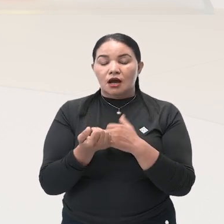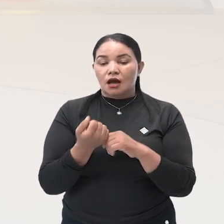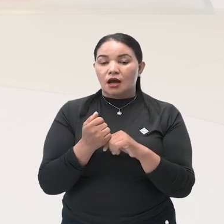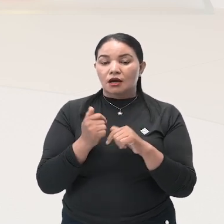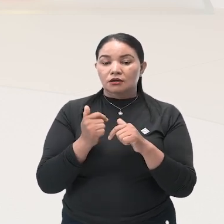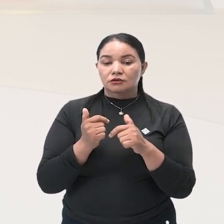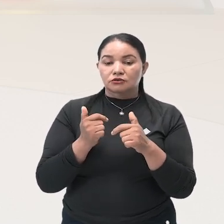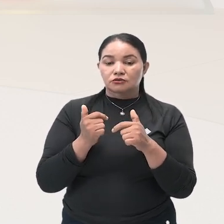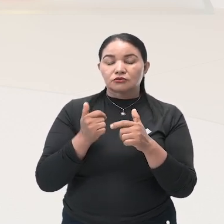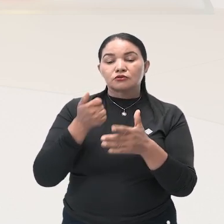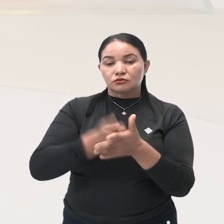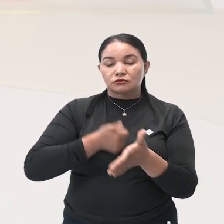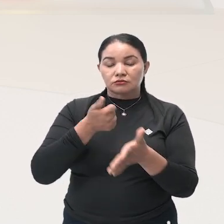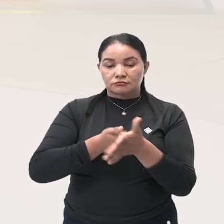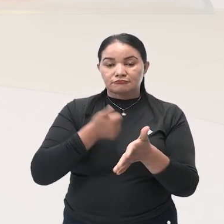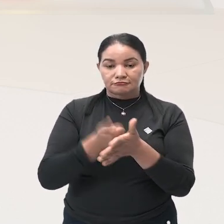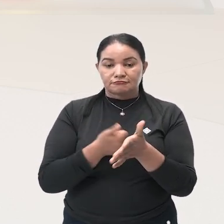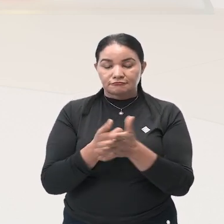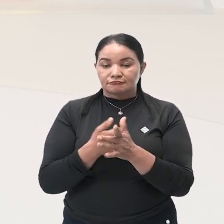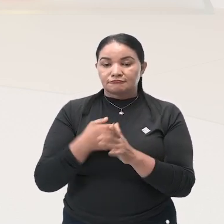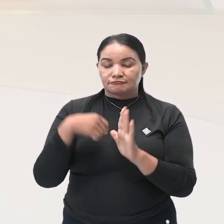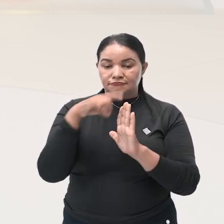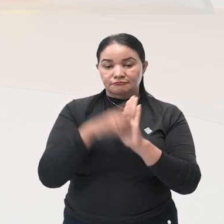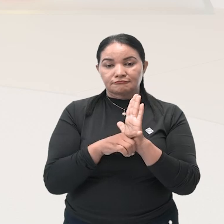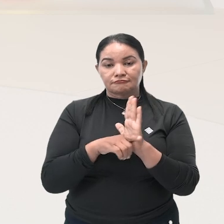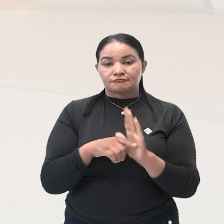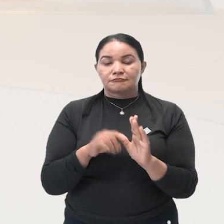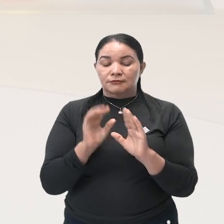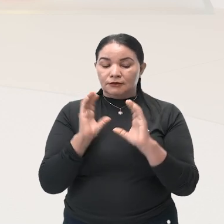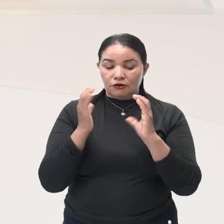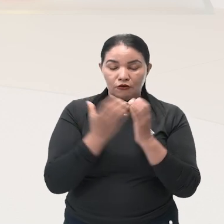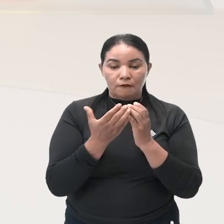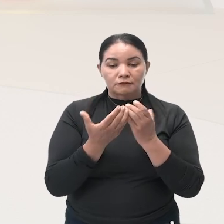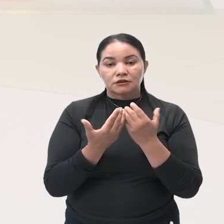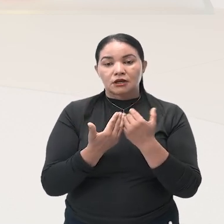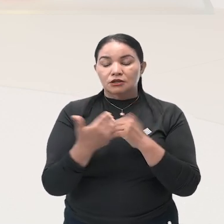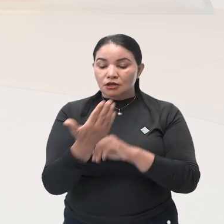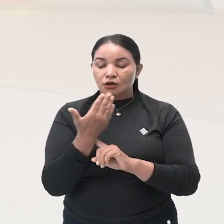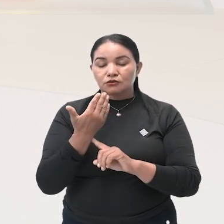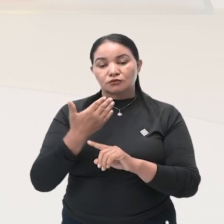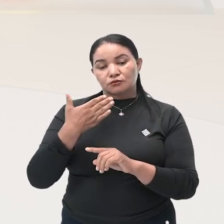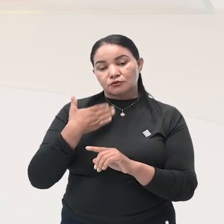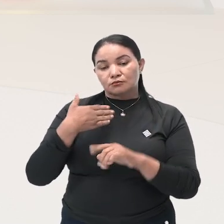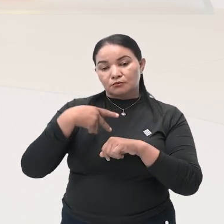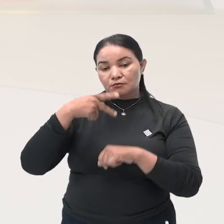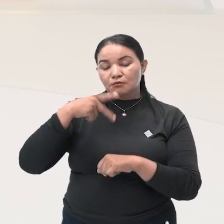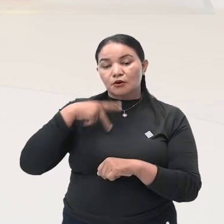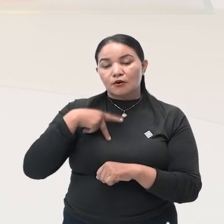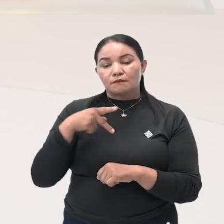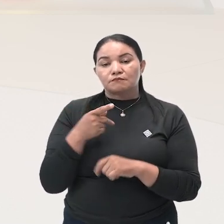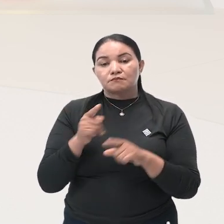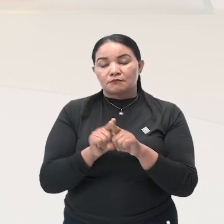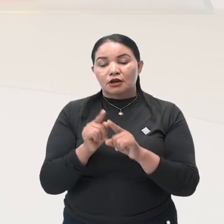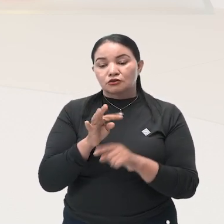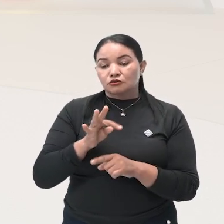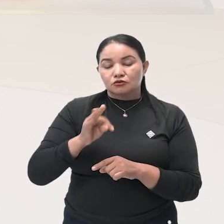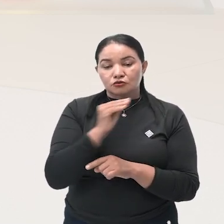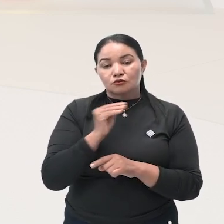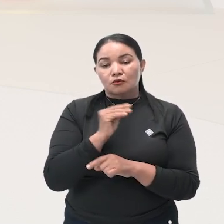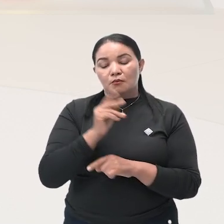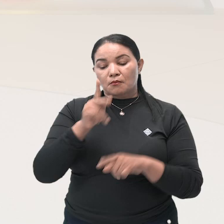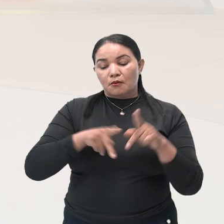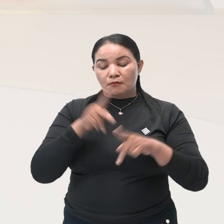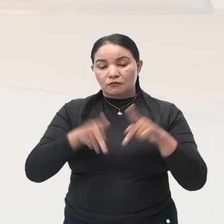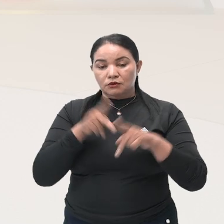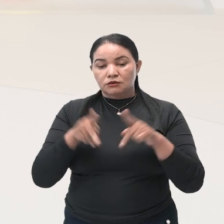não só da nossa comunidade ou aqueles que vão me beneficiar, mas pelos direitos de todas as populações, de